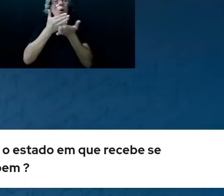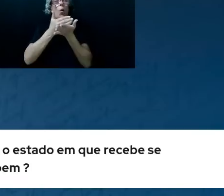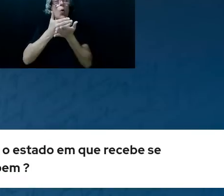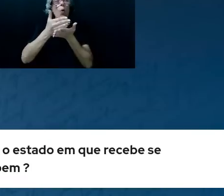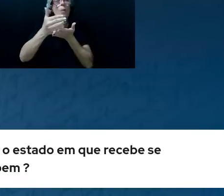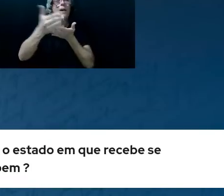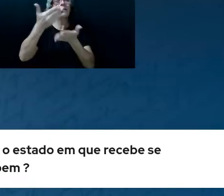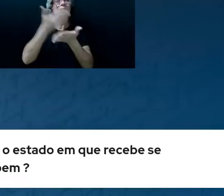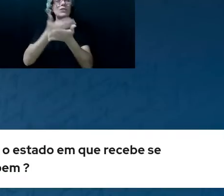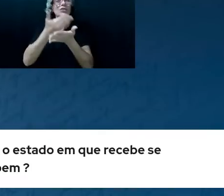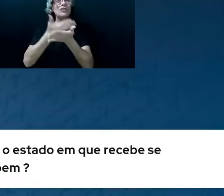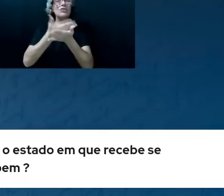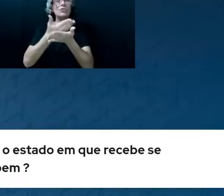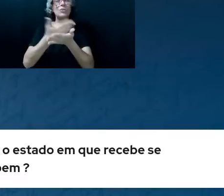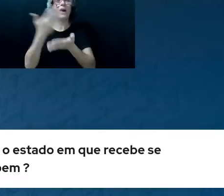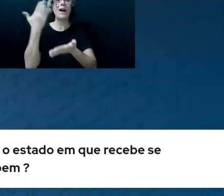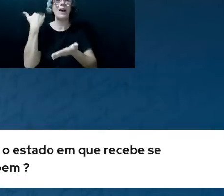hoje.